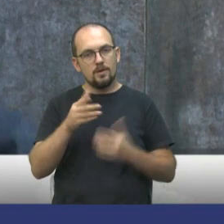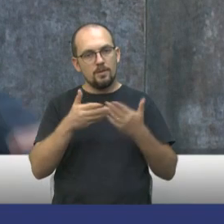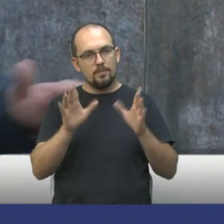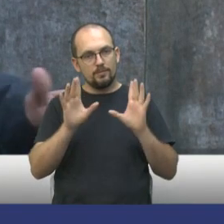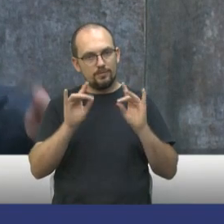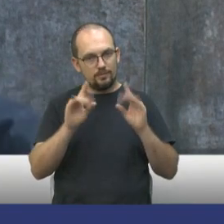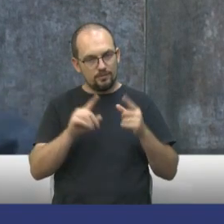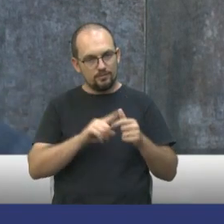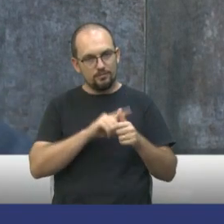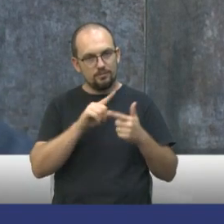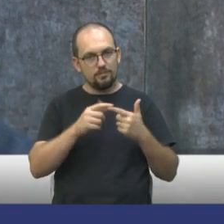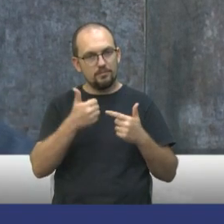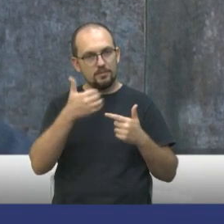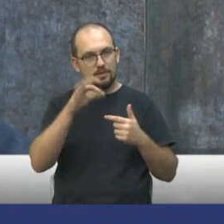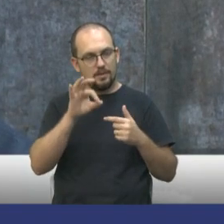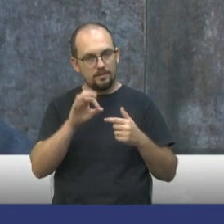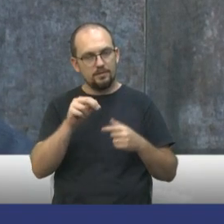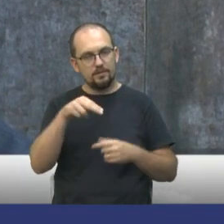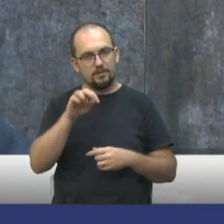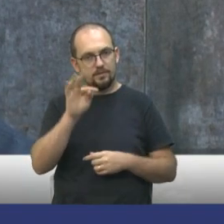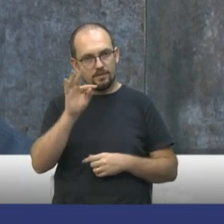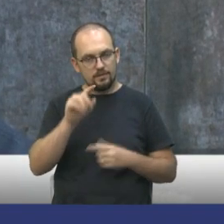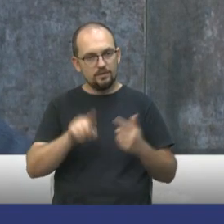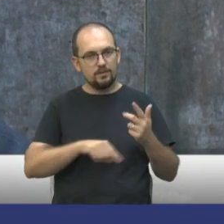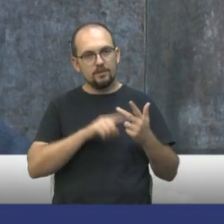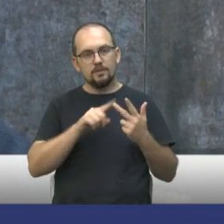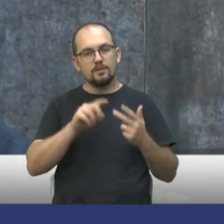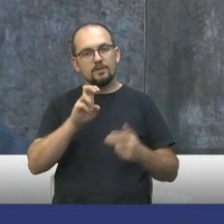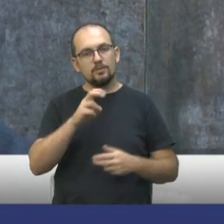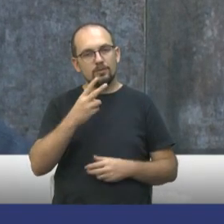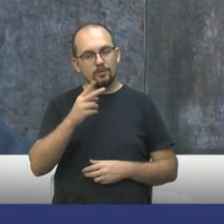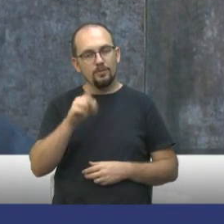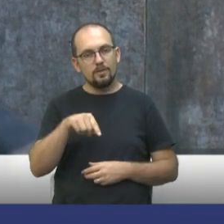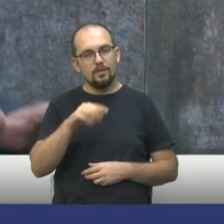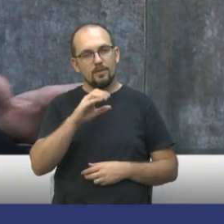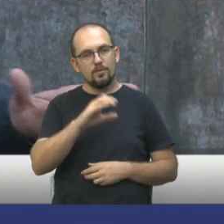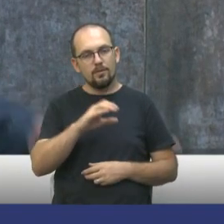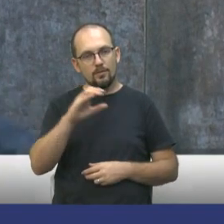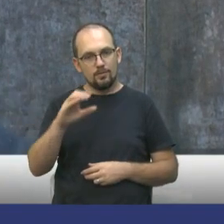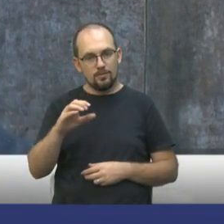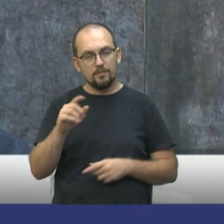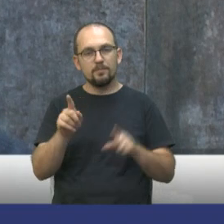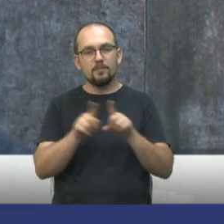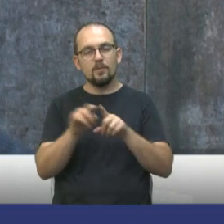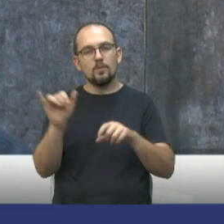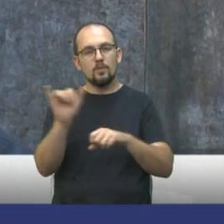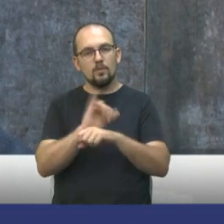digital, o 10 da Claronet, o 52 da ConectCore e também pelo